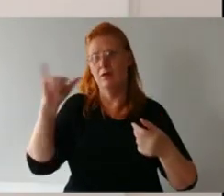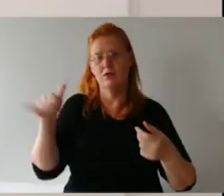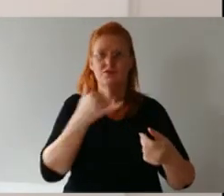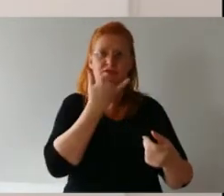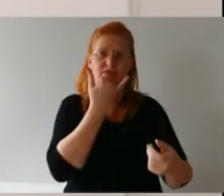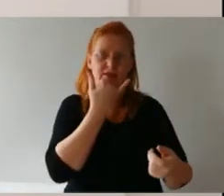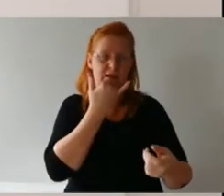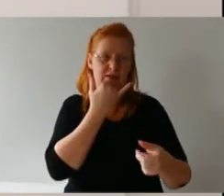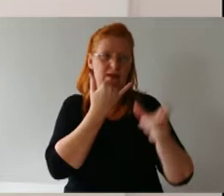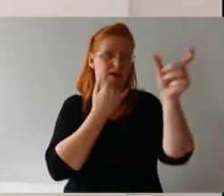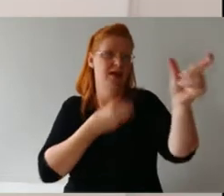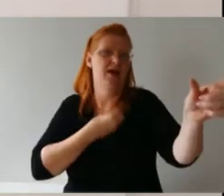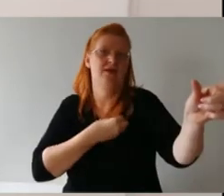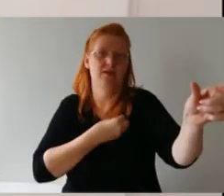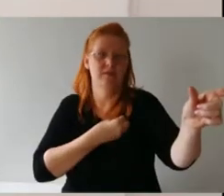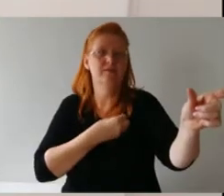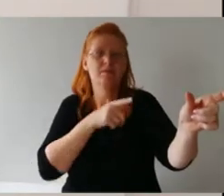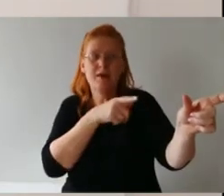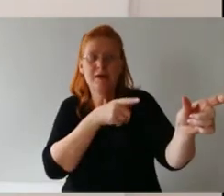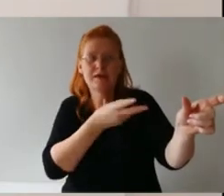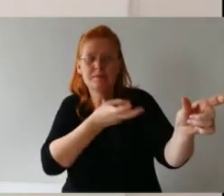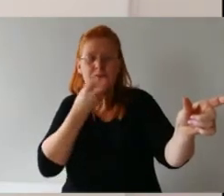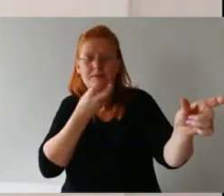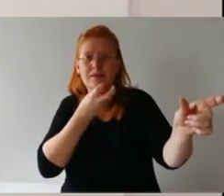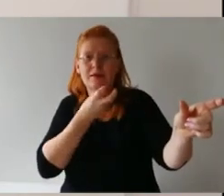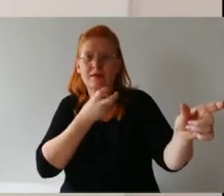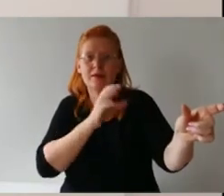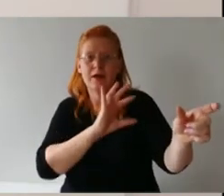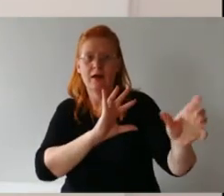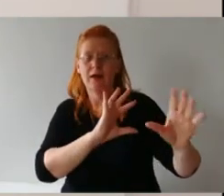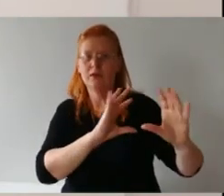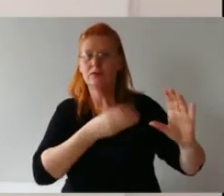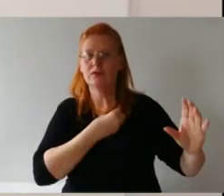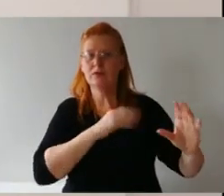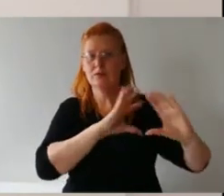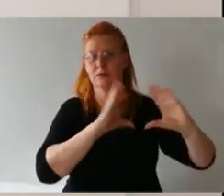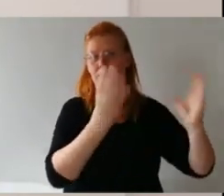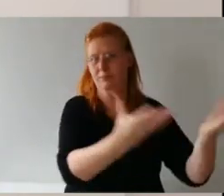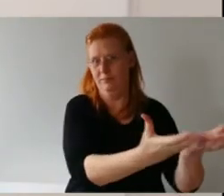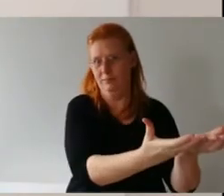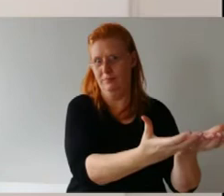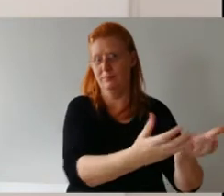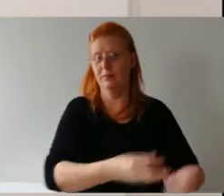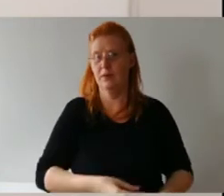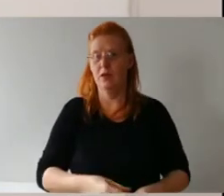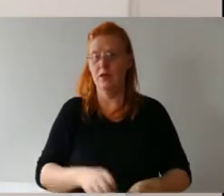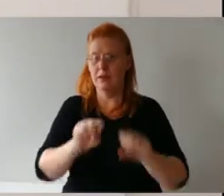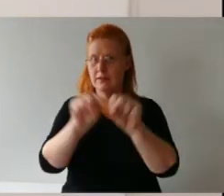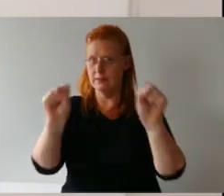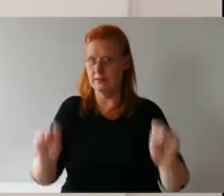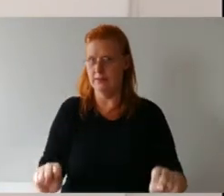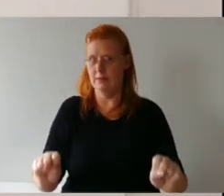que justificar a essência de um ser, mas sim de verificar a sua circunstância. Dentro de um